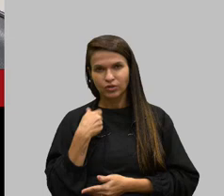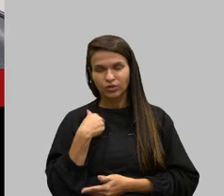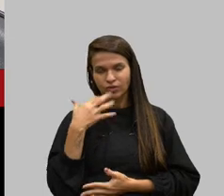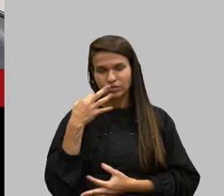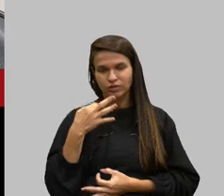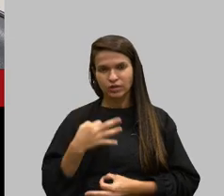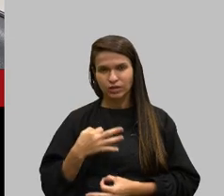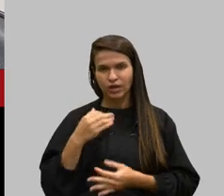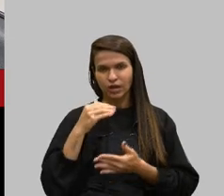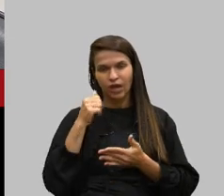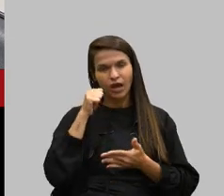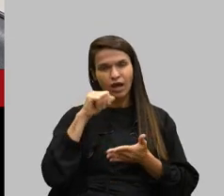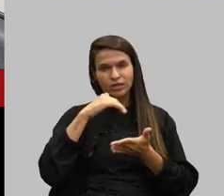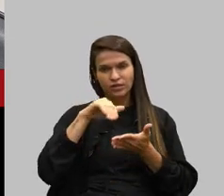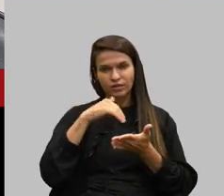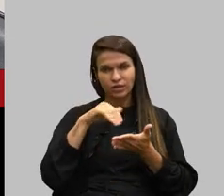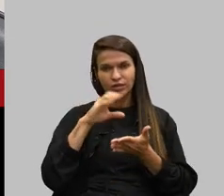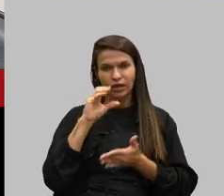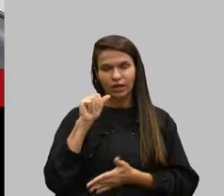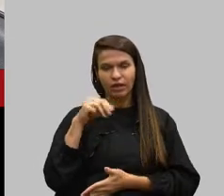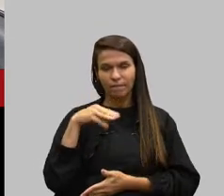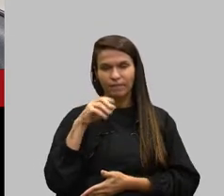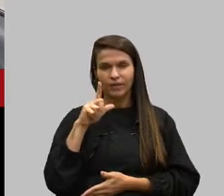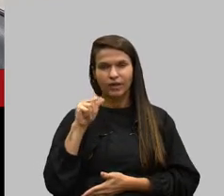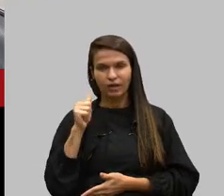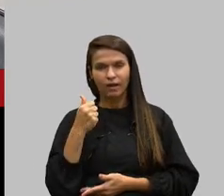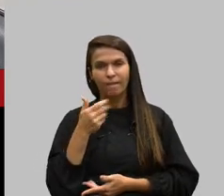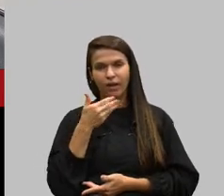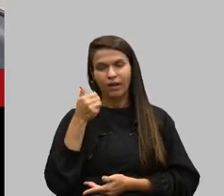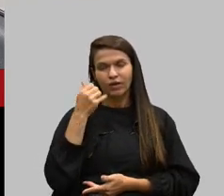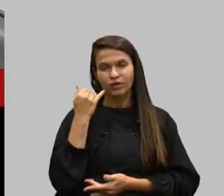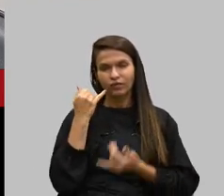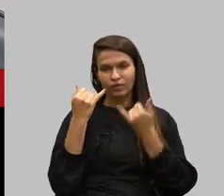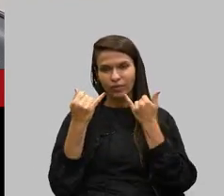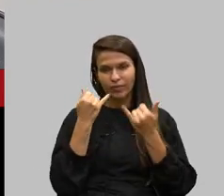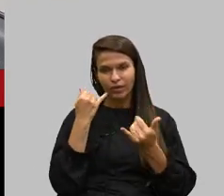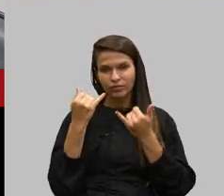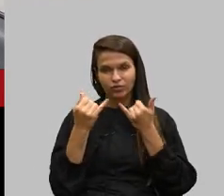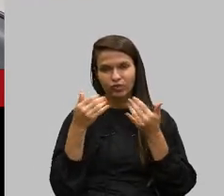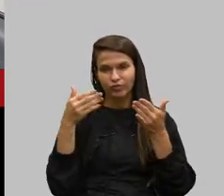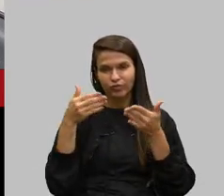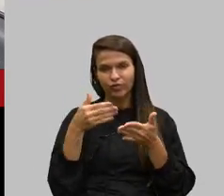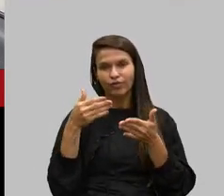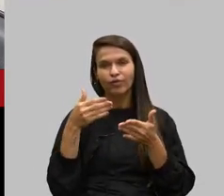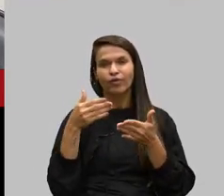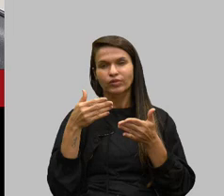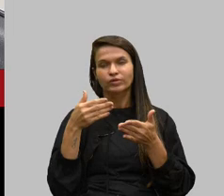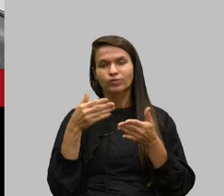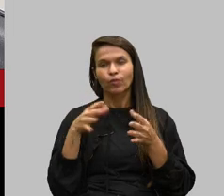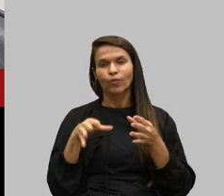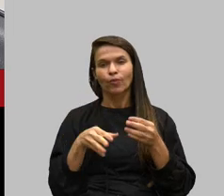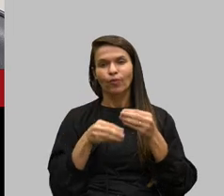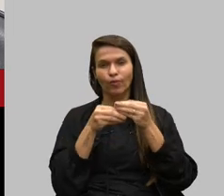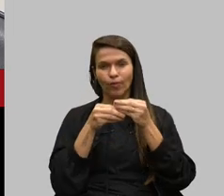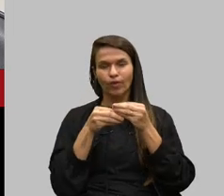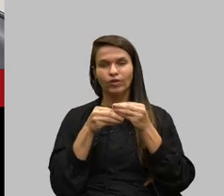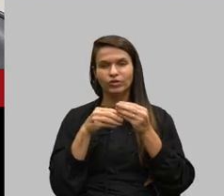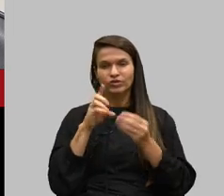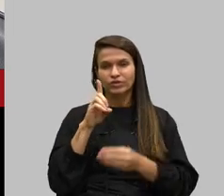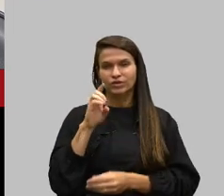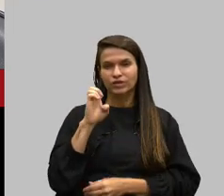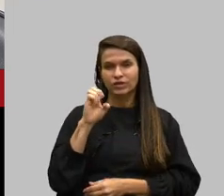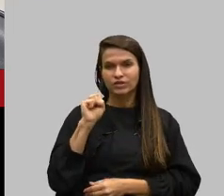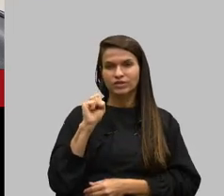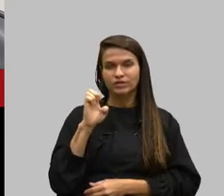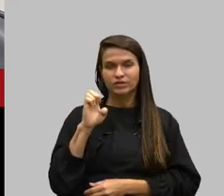secretária para trazer melhores informações com relações essa questão do adicional de desempenho porque eu realmente não